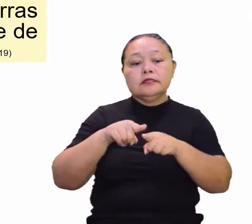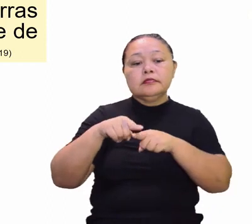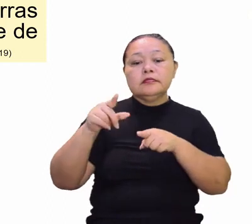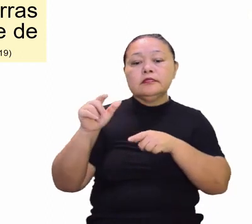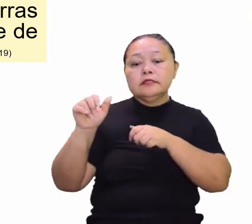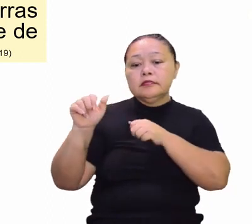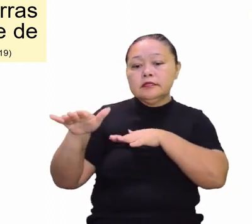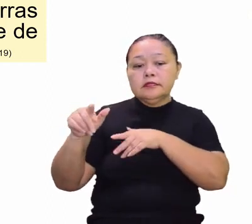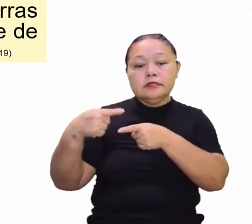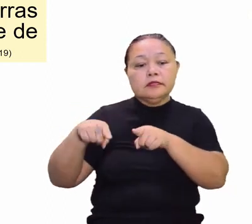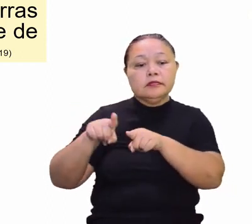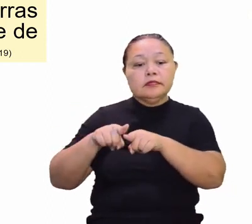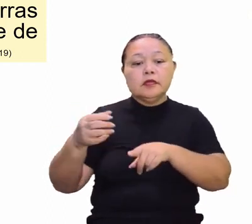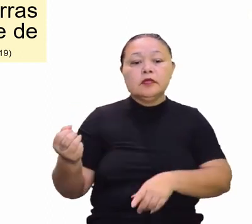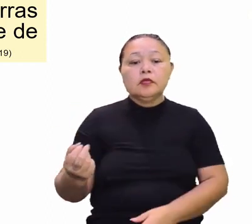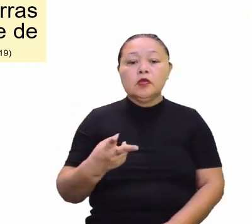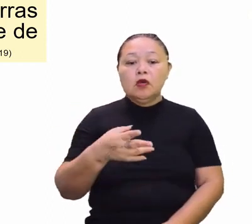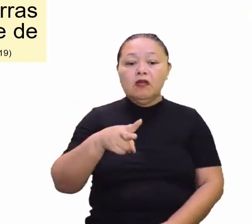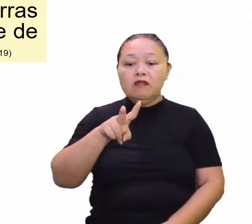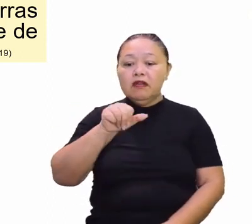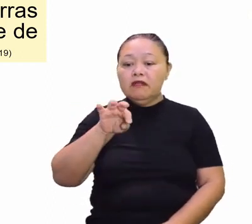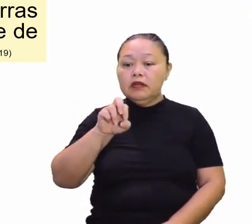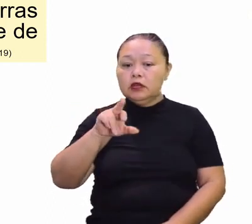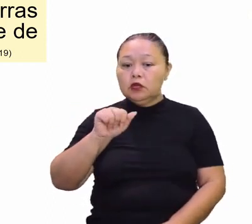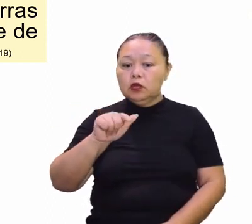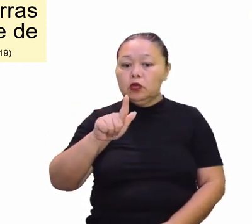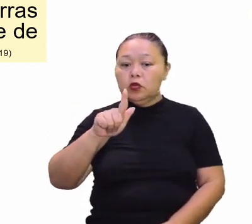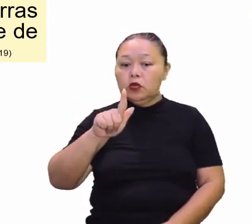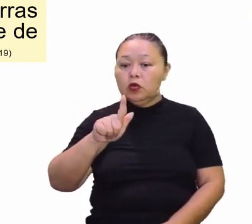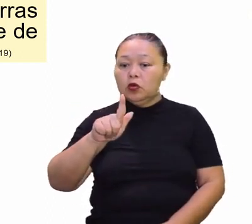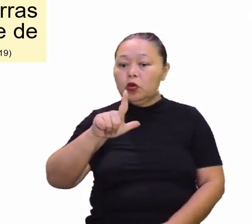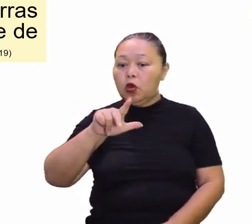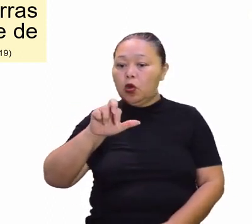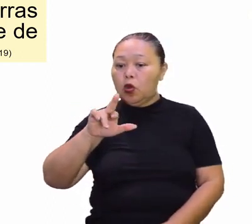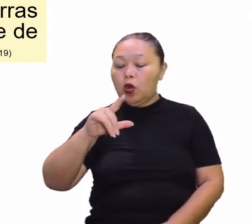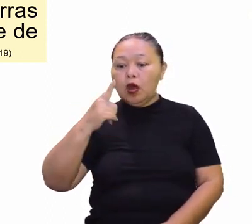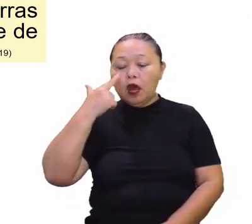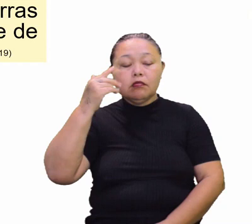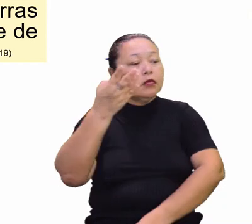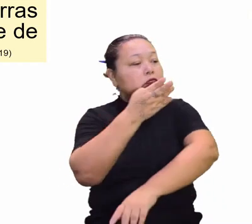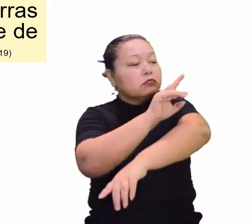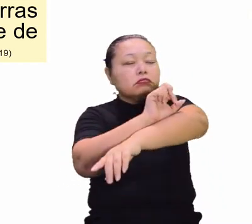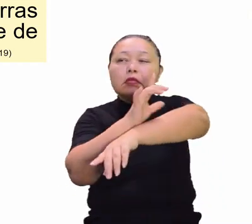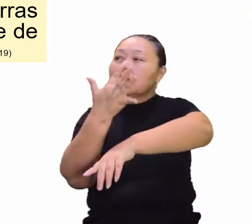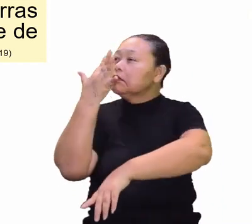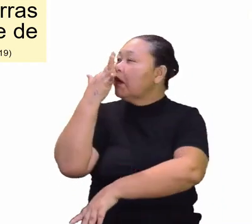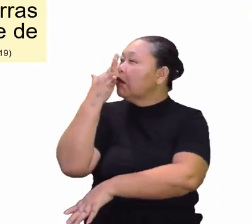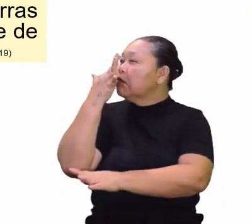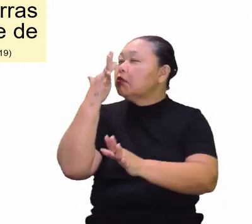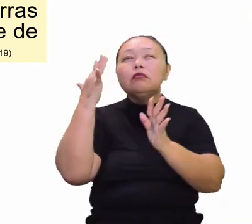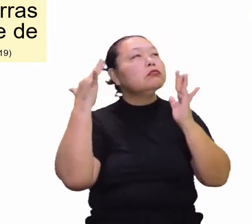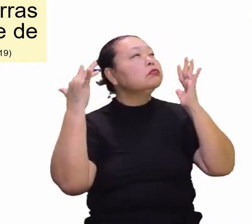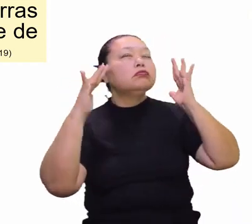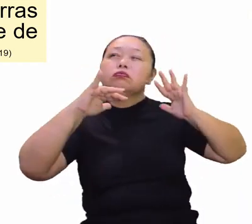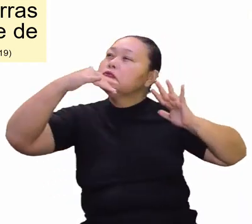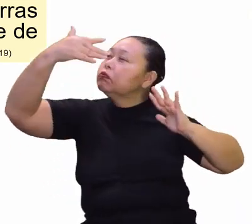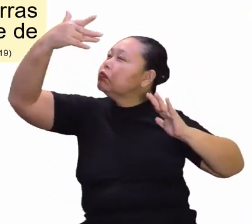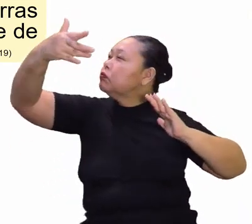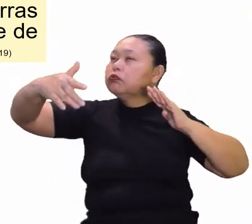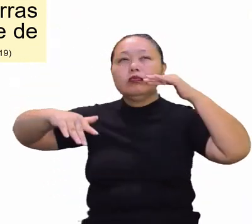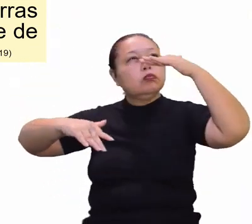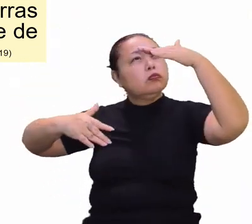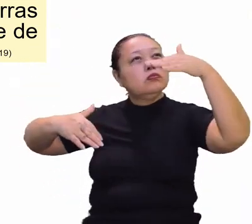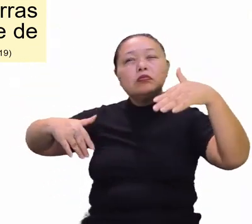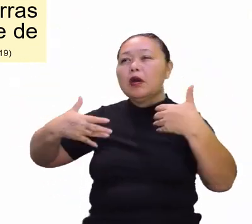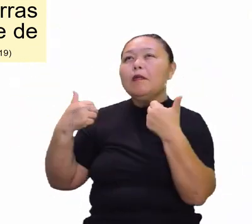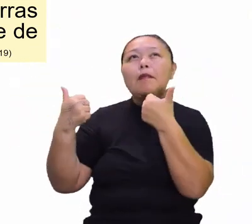setembro, Nova Vitória e da Glória. Então, aquela região ali, quando a gente vai passando pela BR, vê aquelas áreas elevadas, quando passa ali